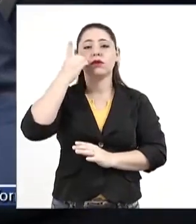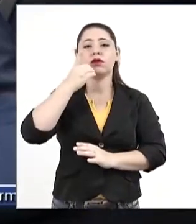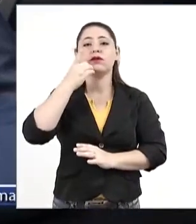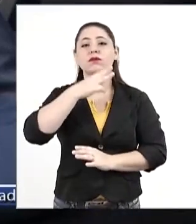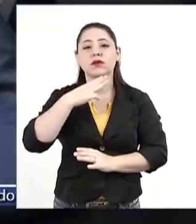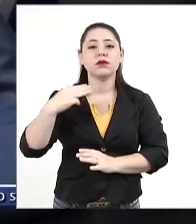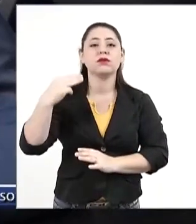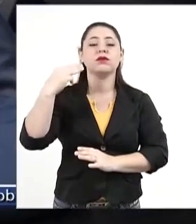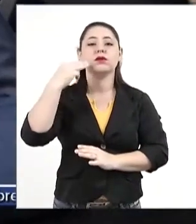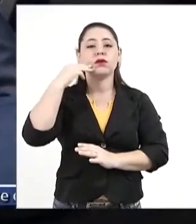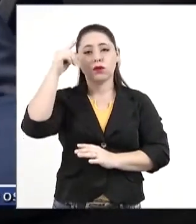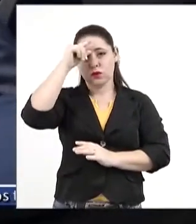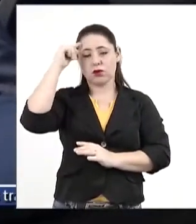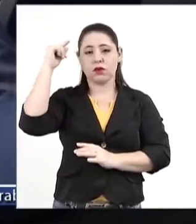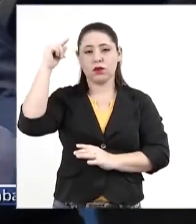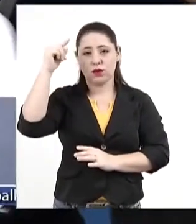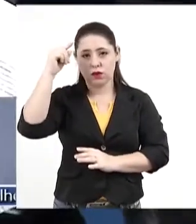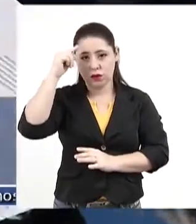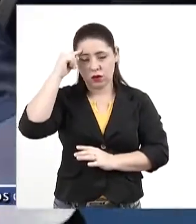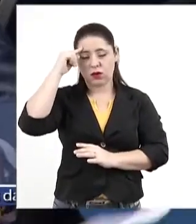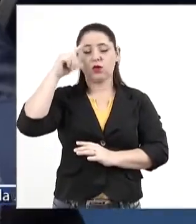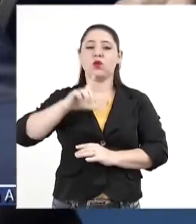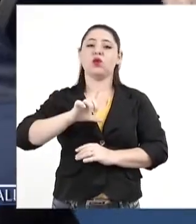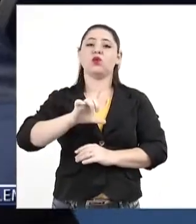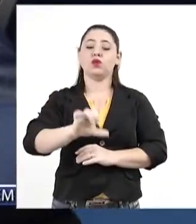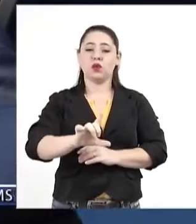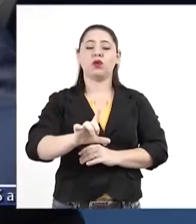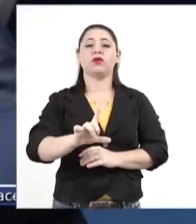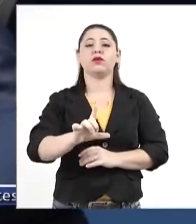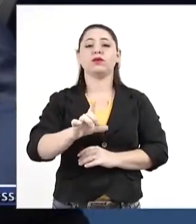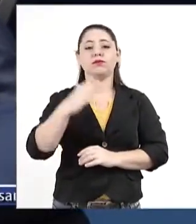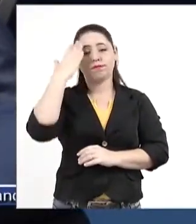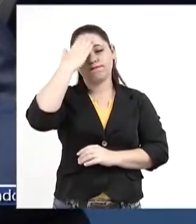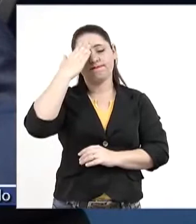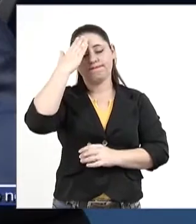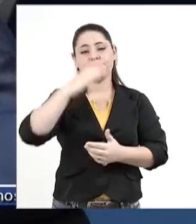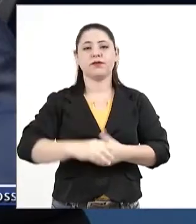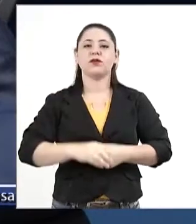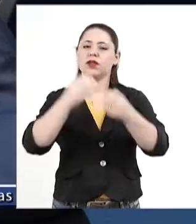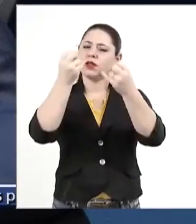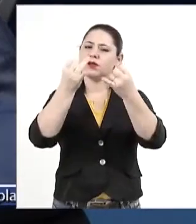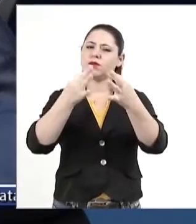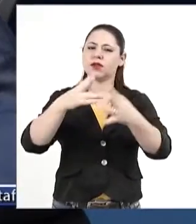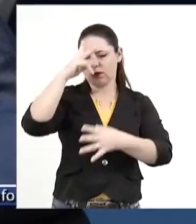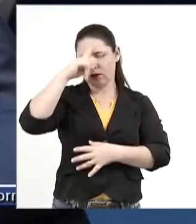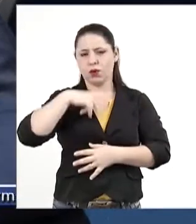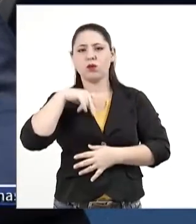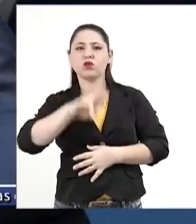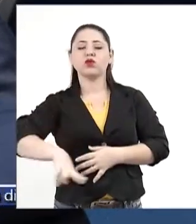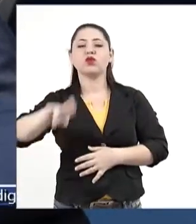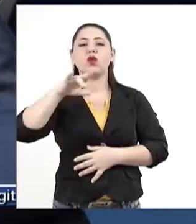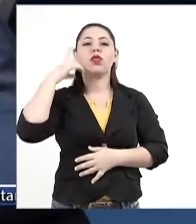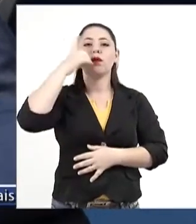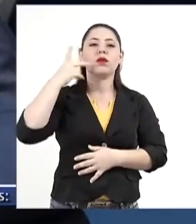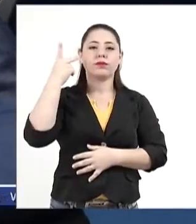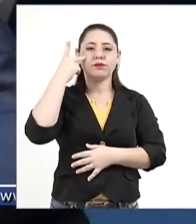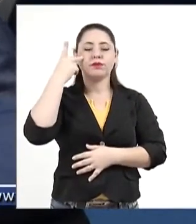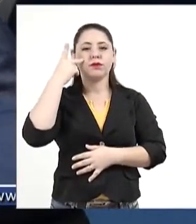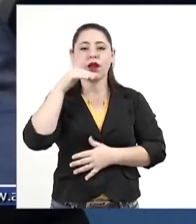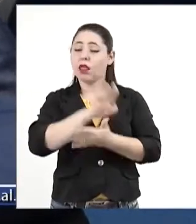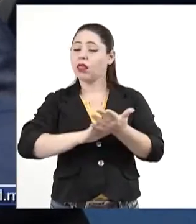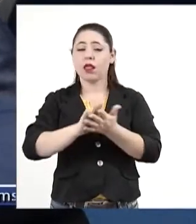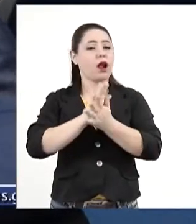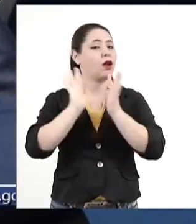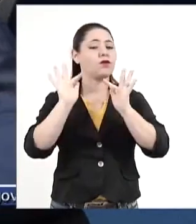Câmara, Cabalmi, Pedro Kemp, Lucas de Lima e Barbosinha. Explicação pessoal. Usou da palavra o deputado Pedro Kemp. Nada